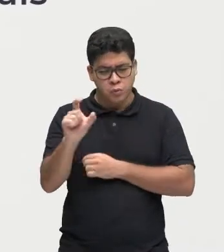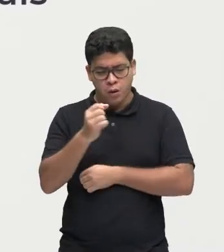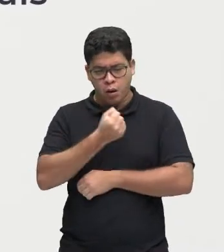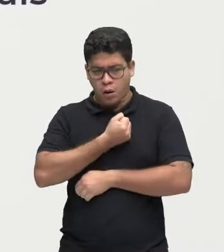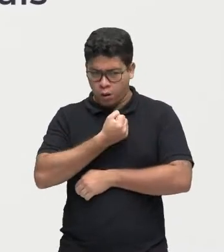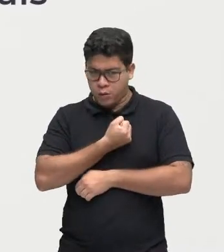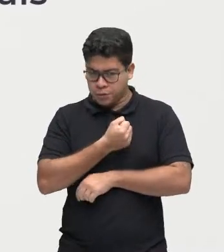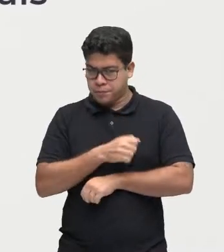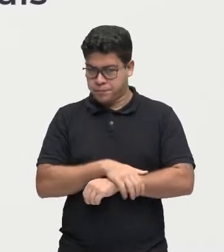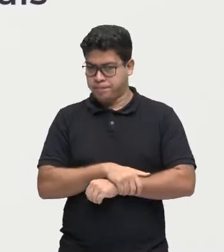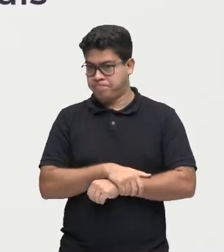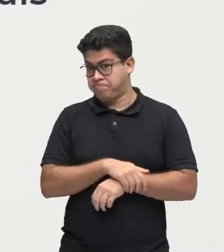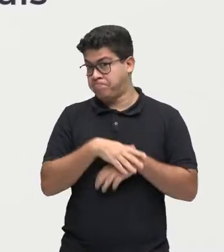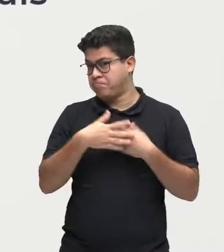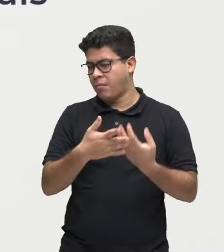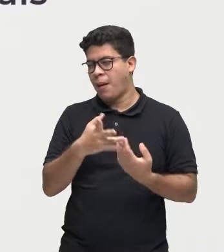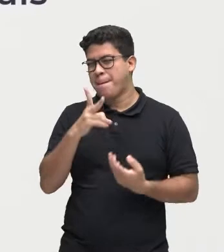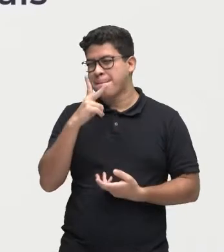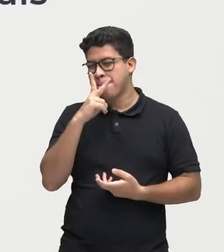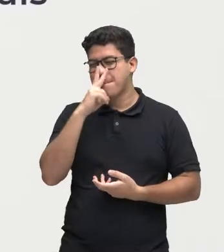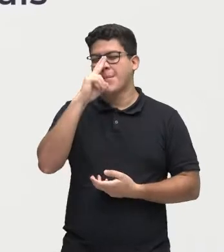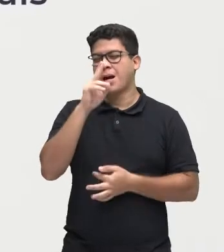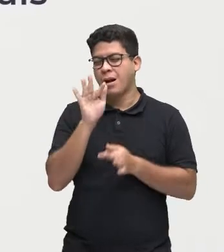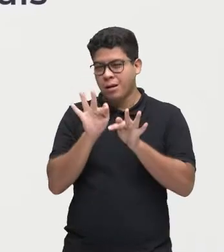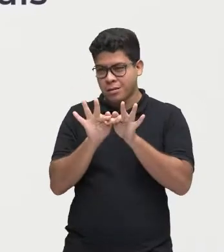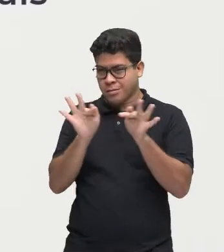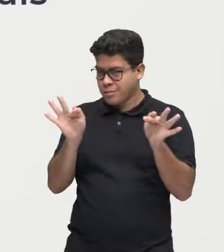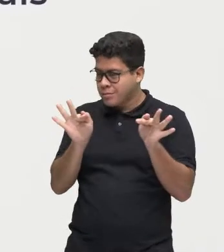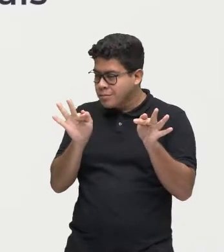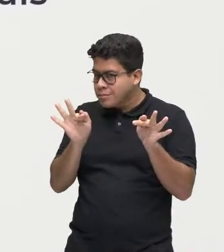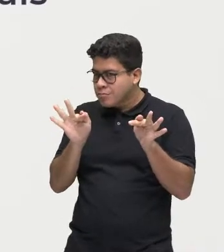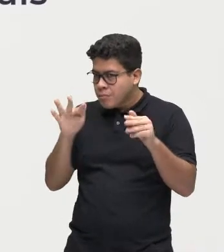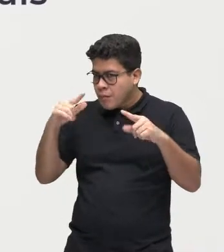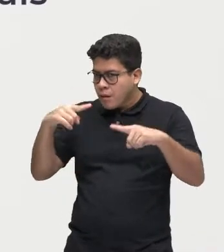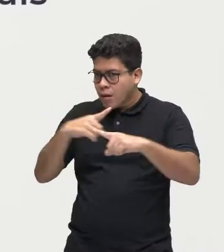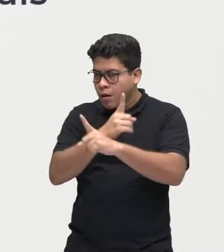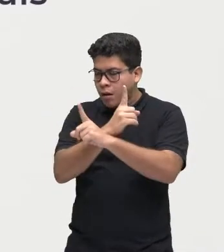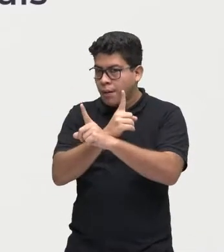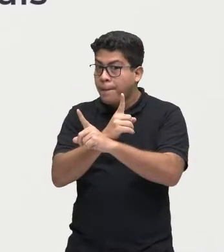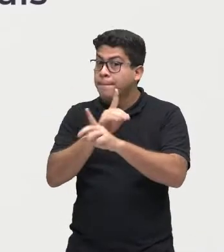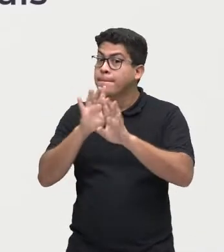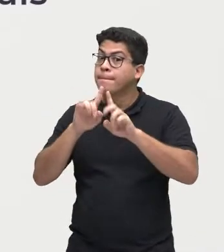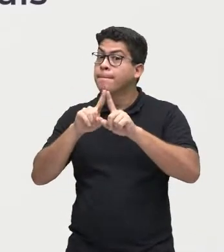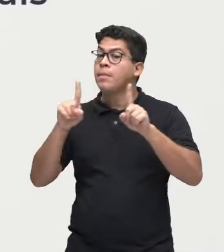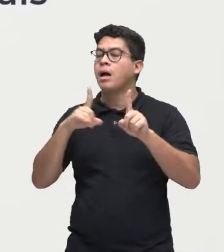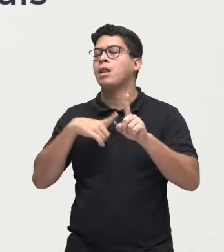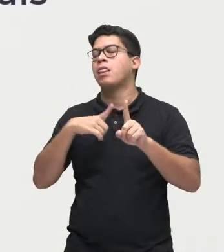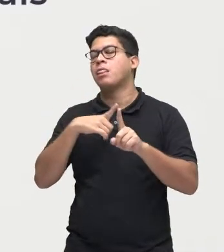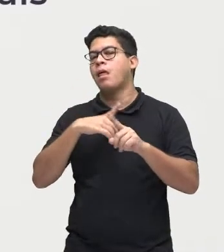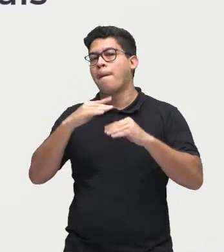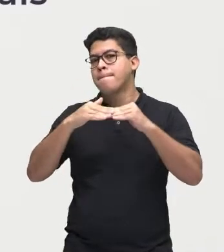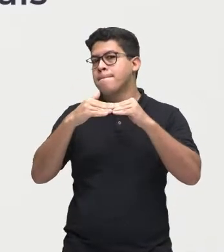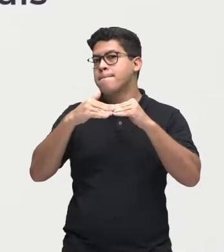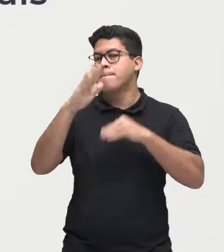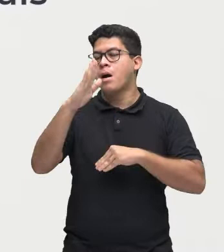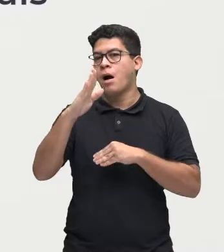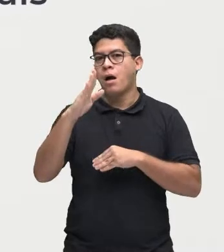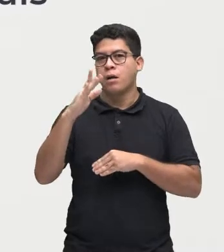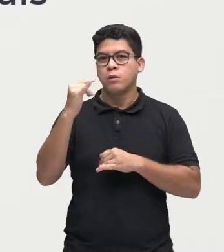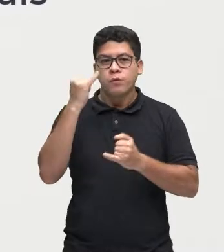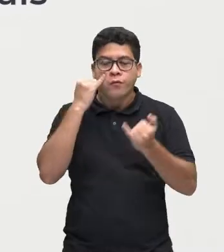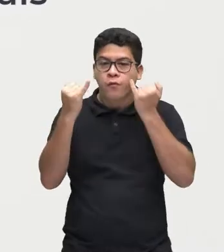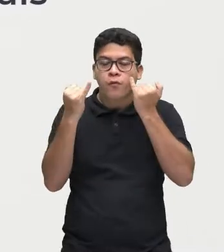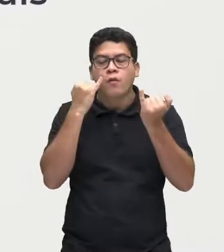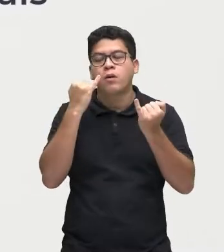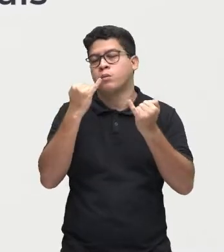à regra de 3 simples, porém a gente tem mais dados, a gente tem mais informações para